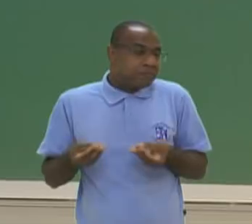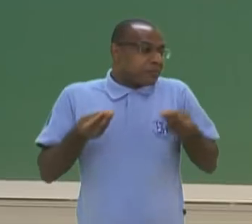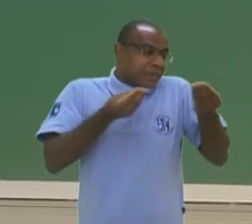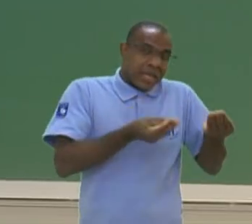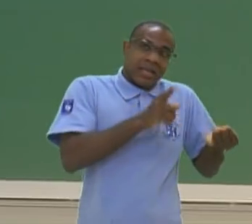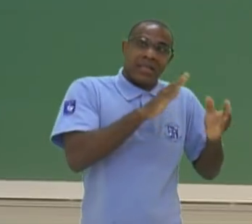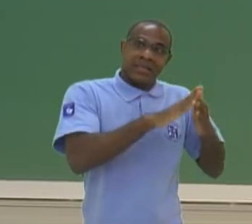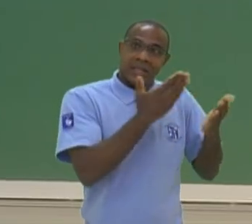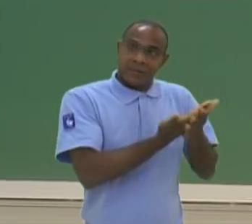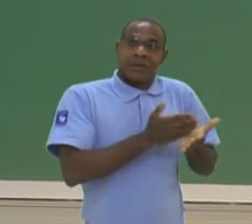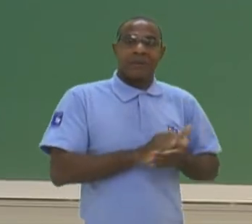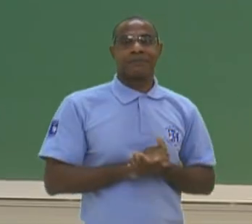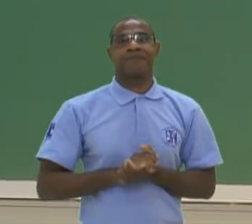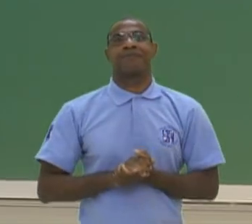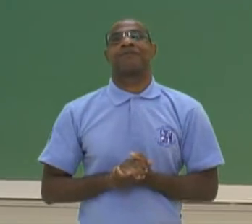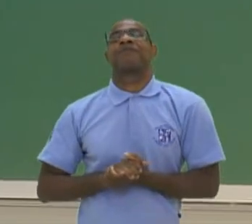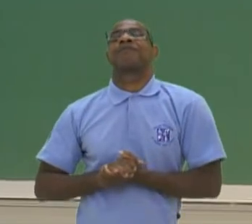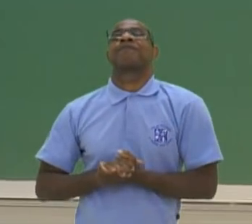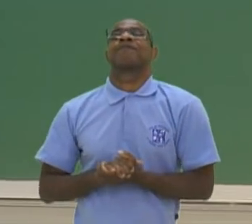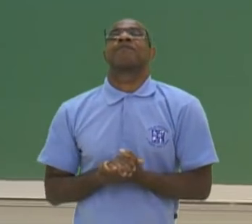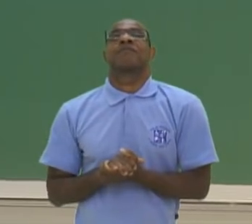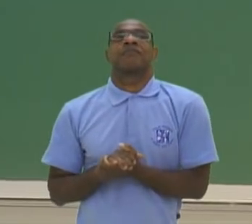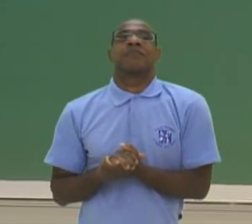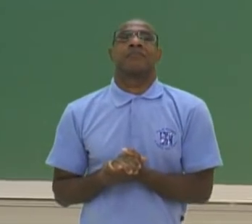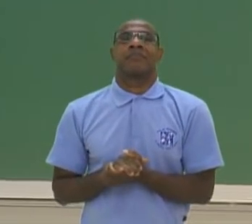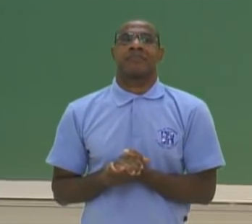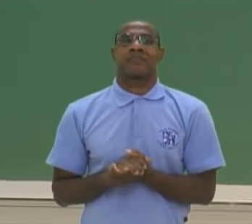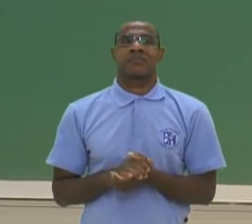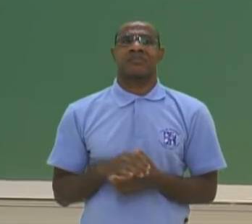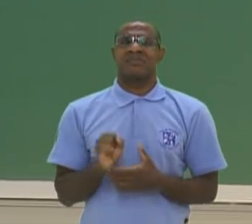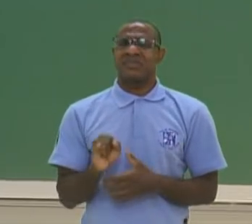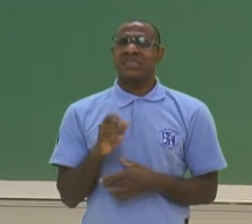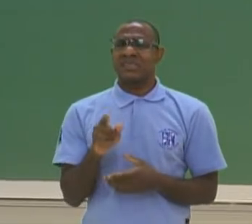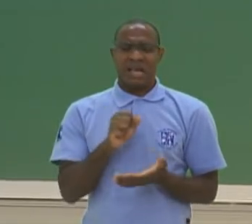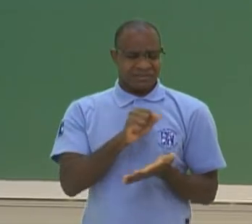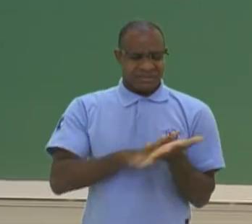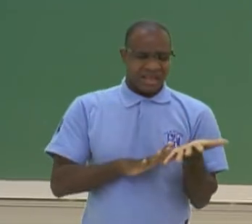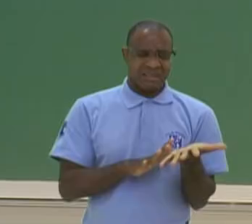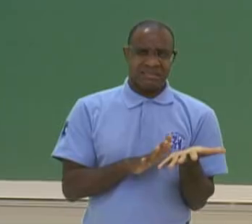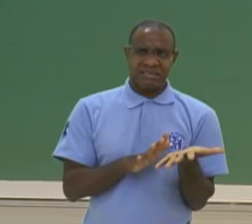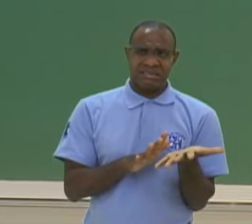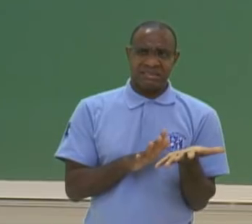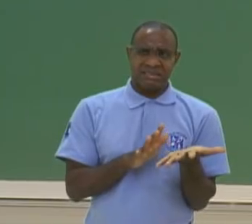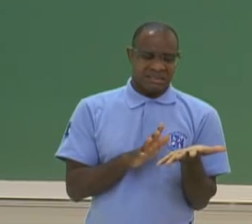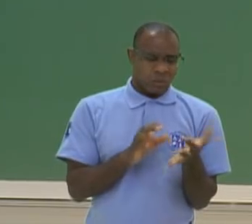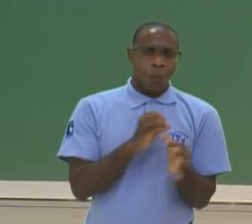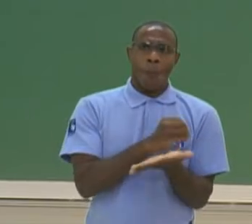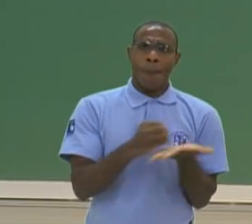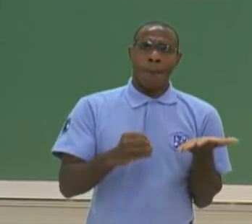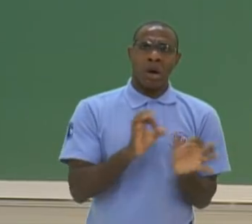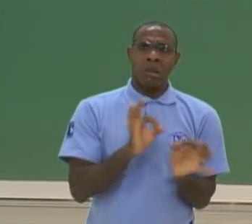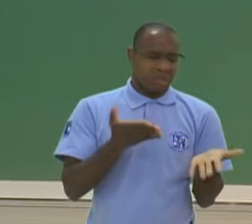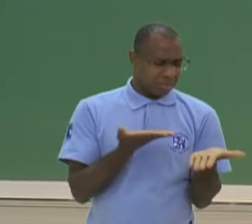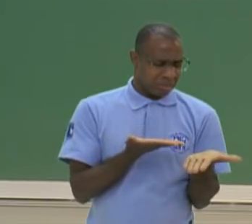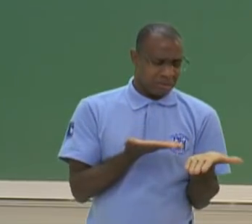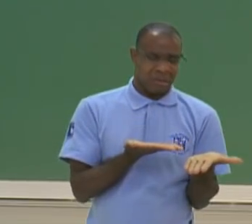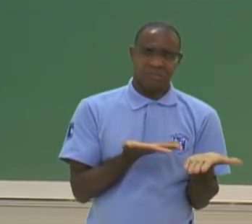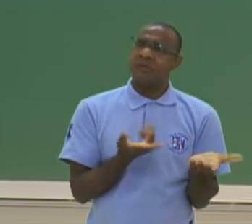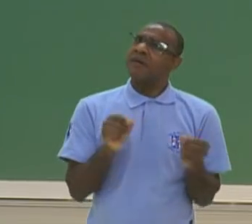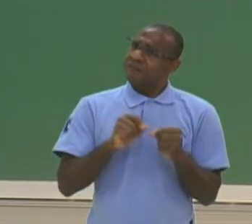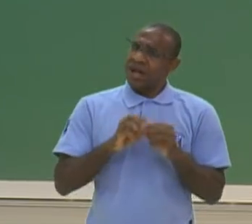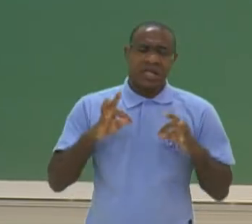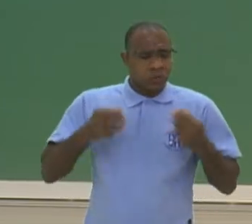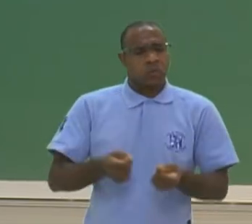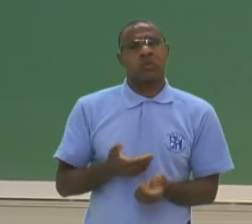questões. Não entregue com questões em branco. É muito triste pegar uma atividade com questão em branco. Então, por favor, faça todas as